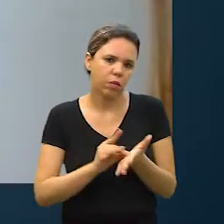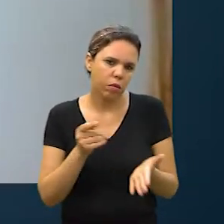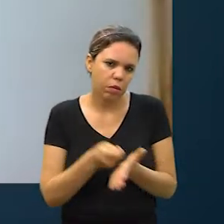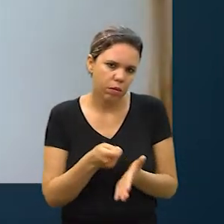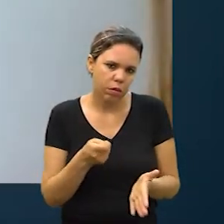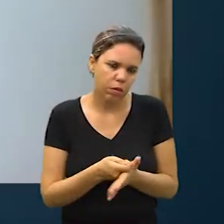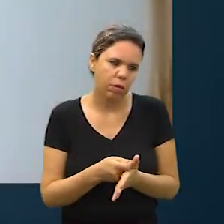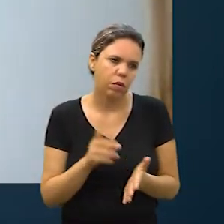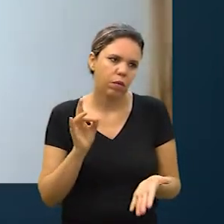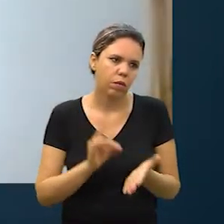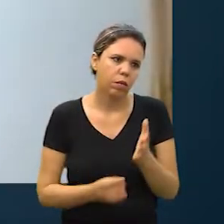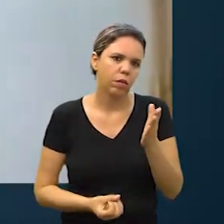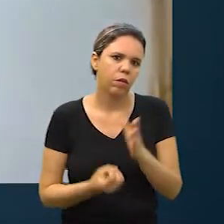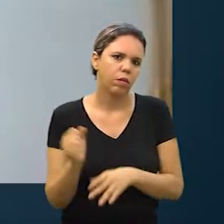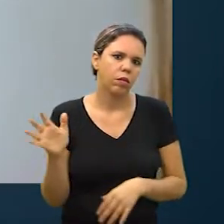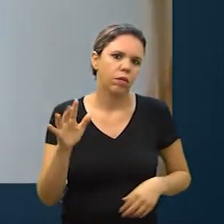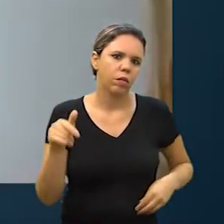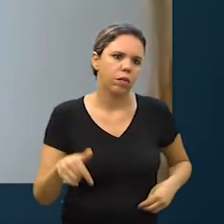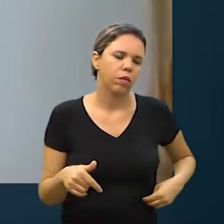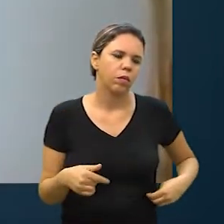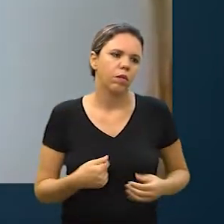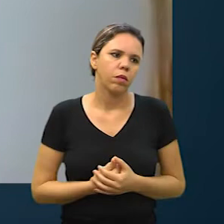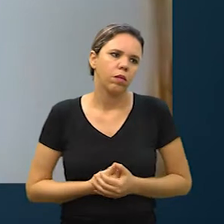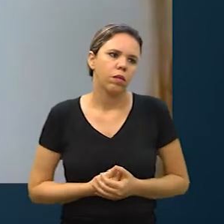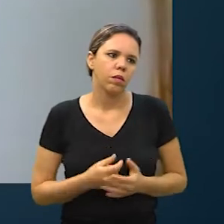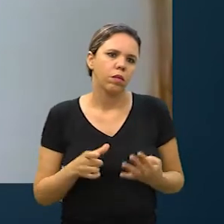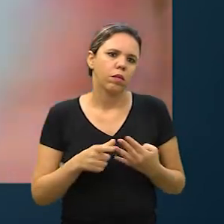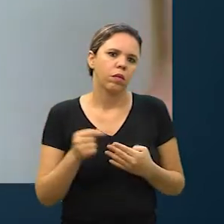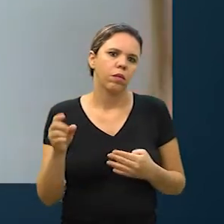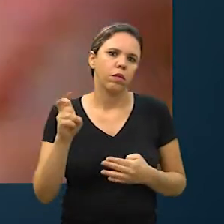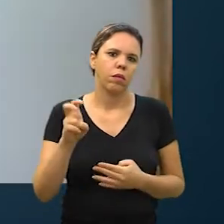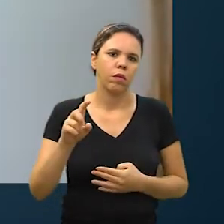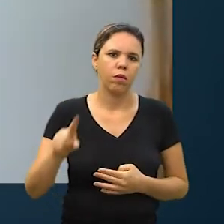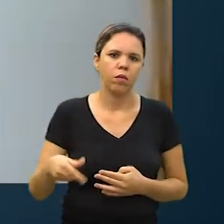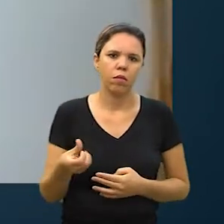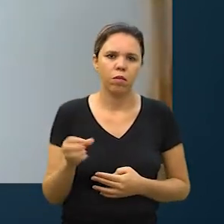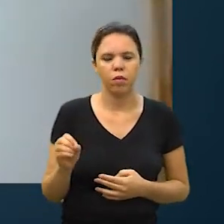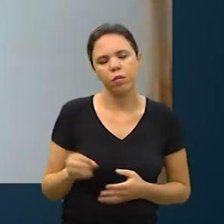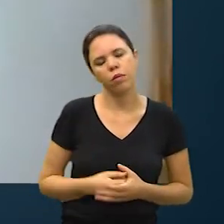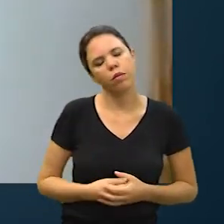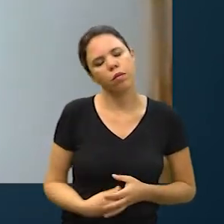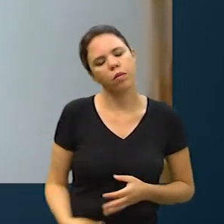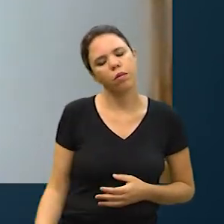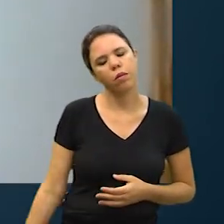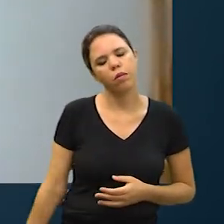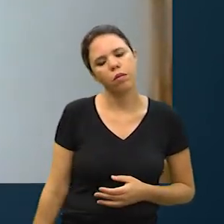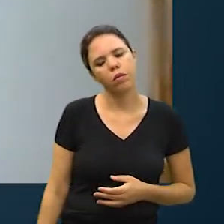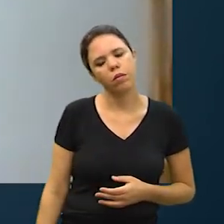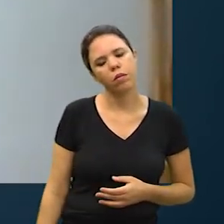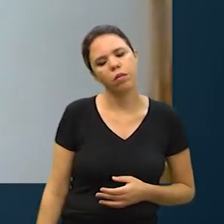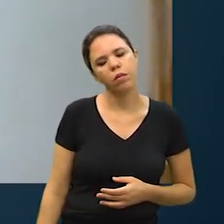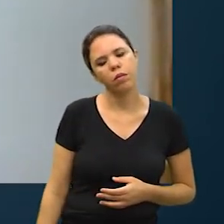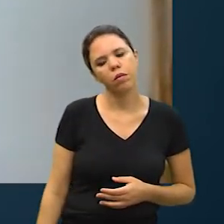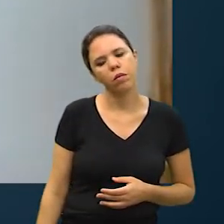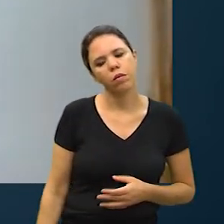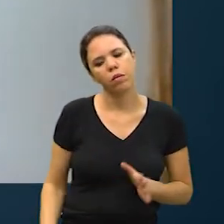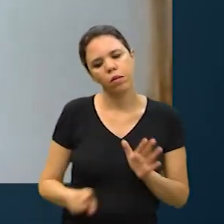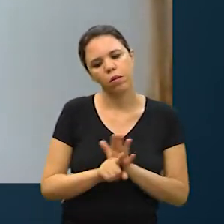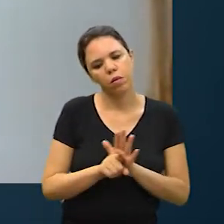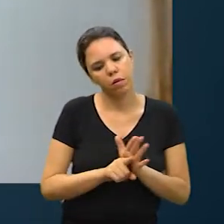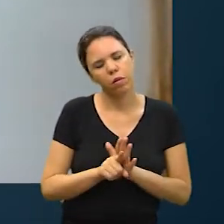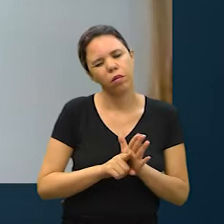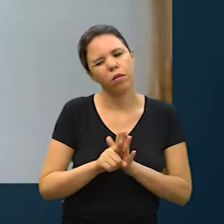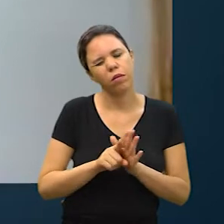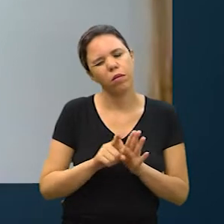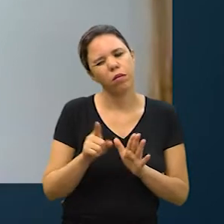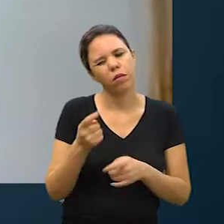exige, custa muito caro, ainda mais com o dólar a 5,60, né. E estudar